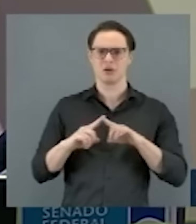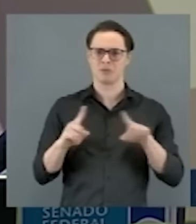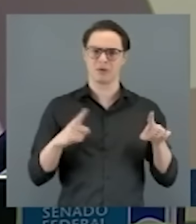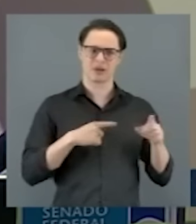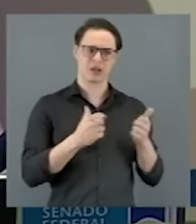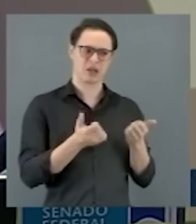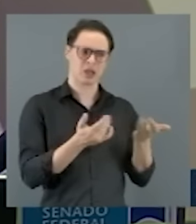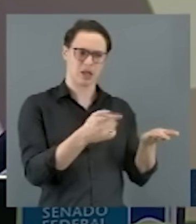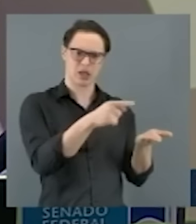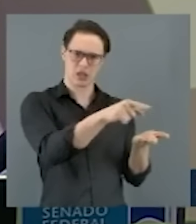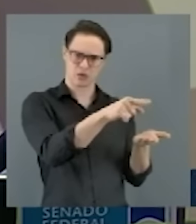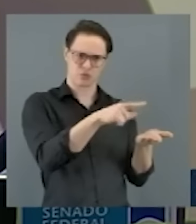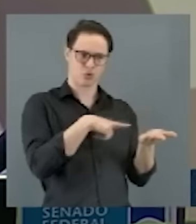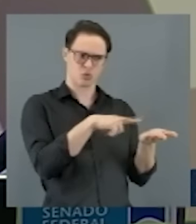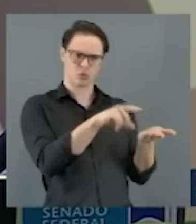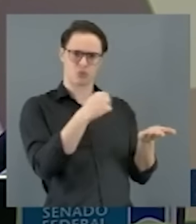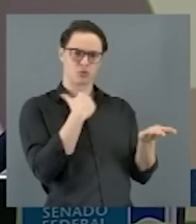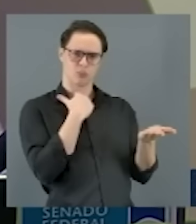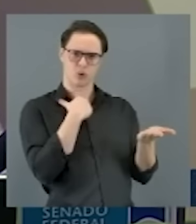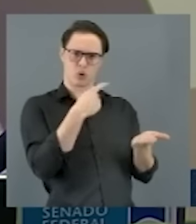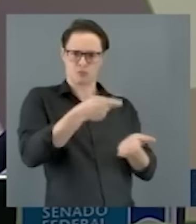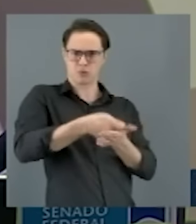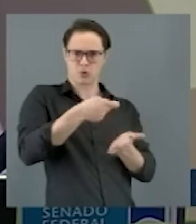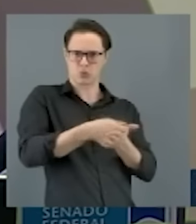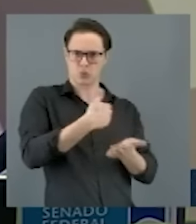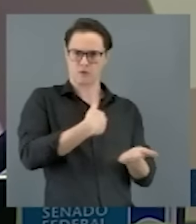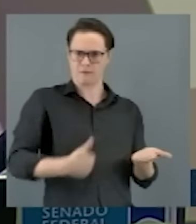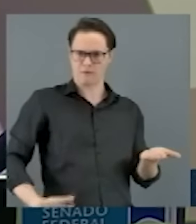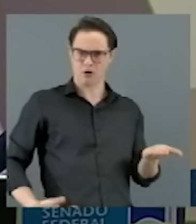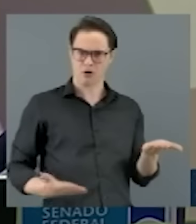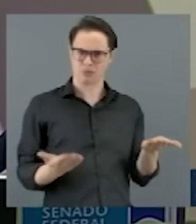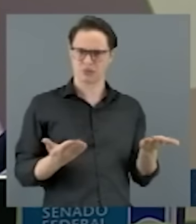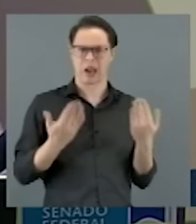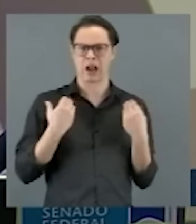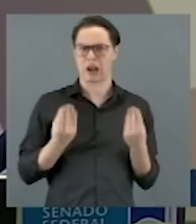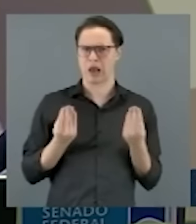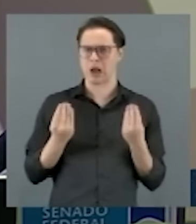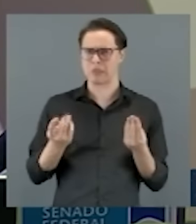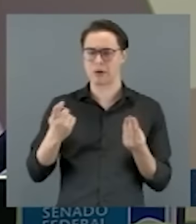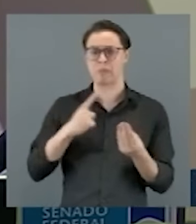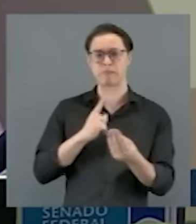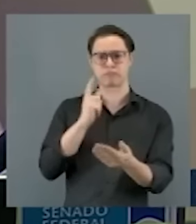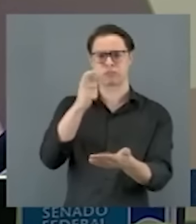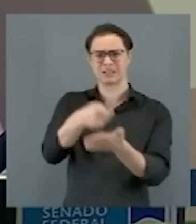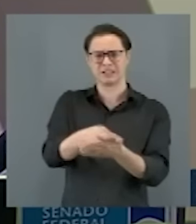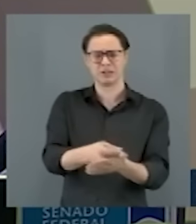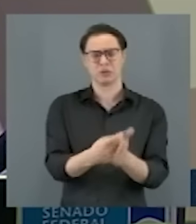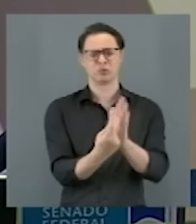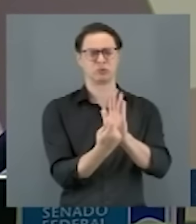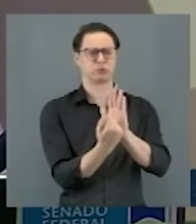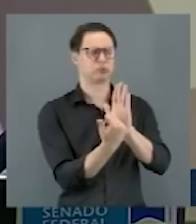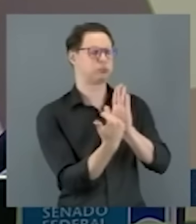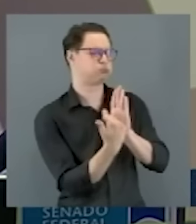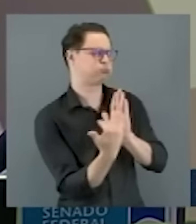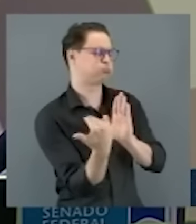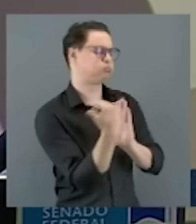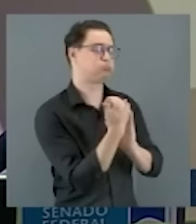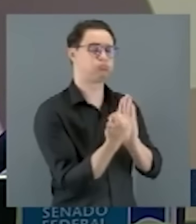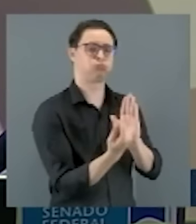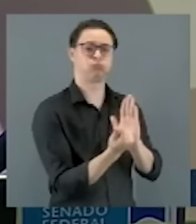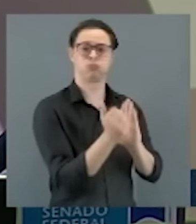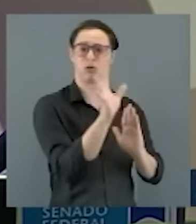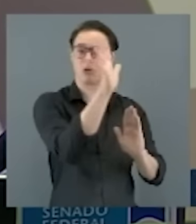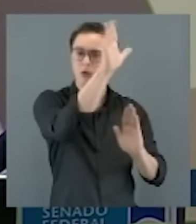mão do seguro obrigatório criado pelo governo. Aí você paga caro por um seguro obrigatório, por um